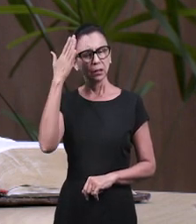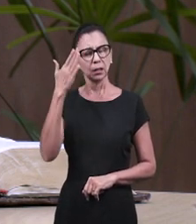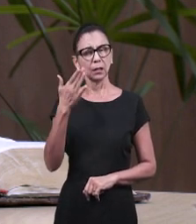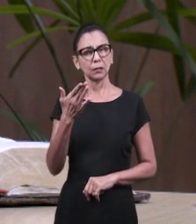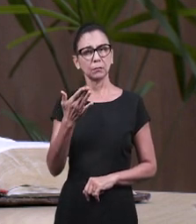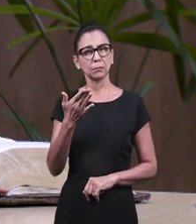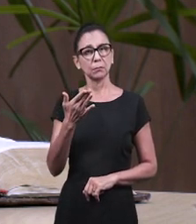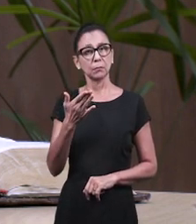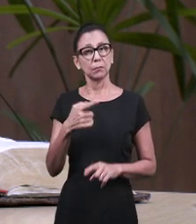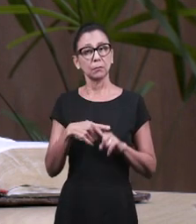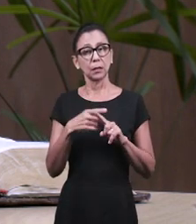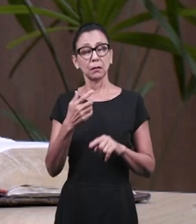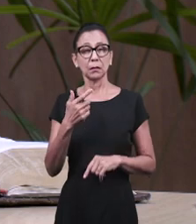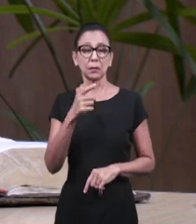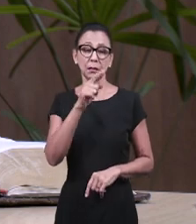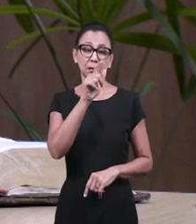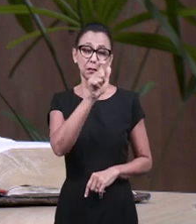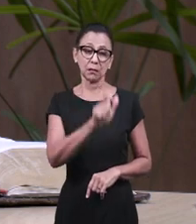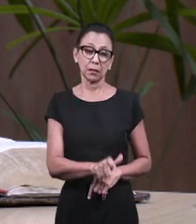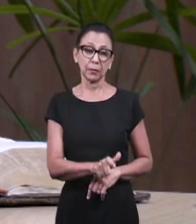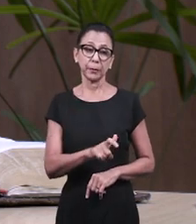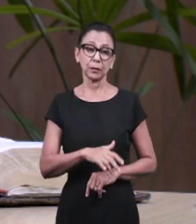E Jesus morreu por eles todos.